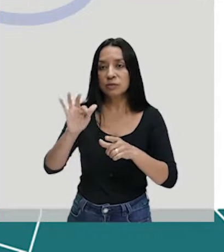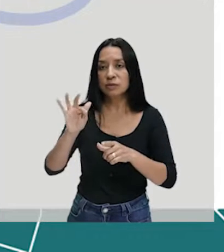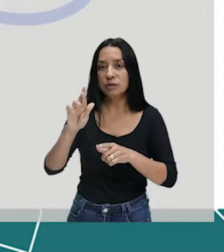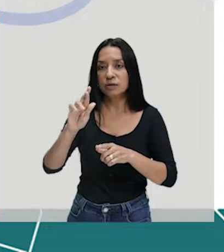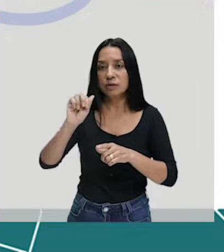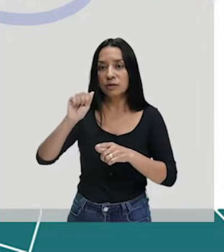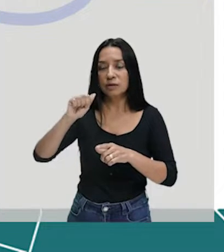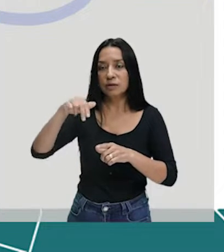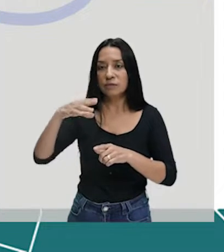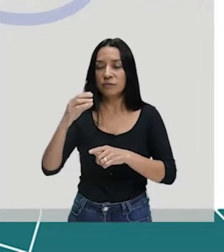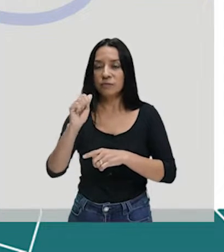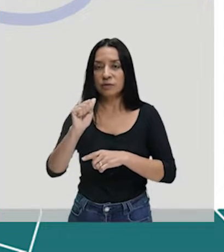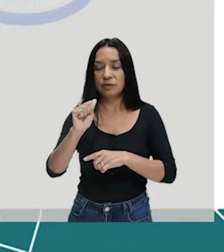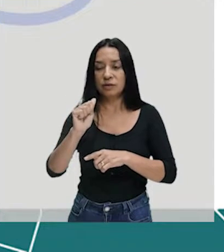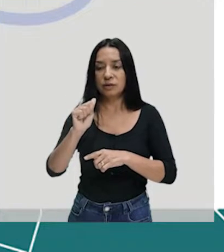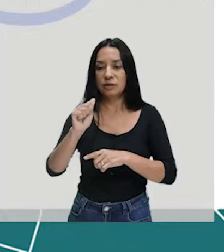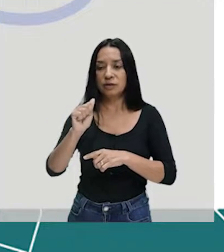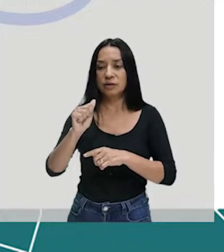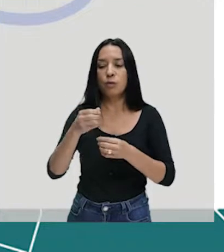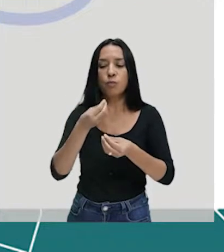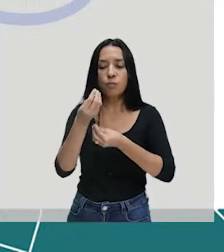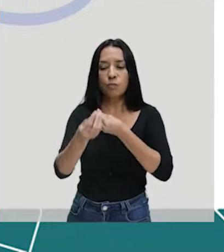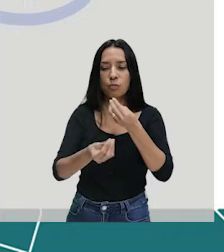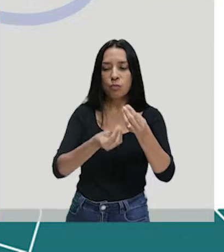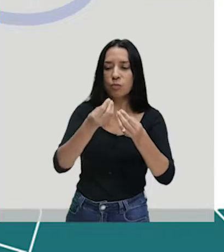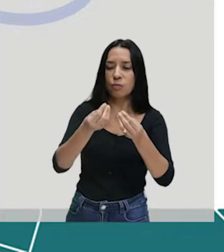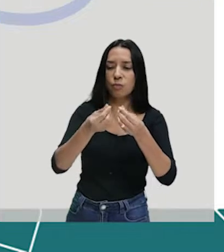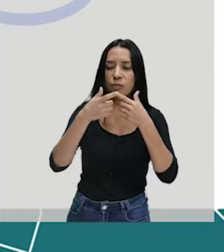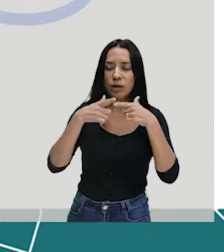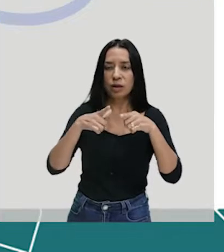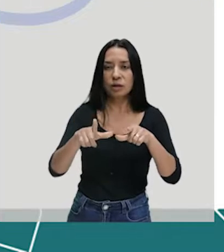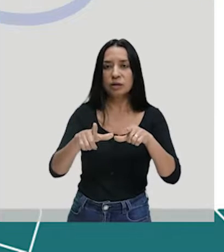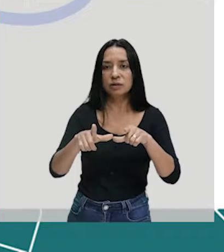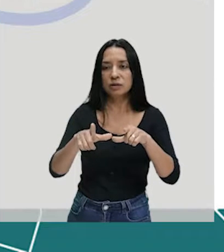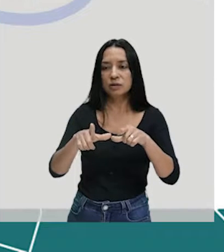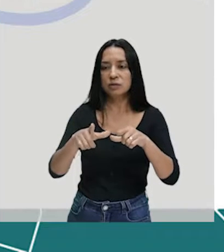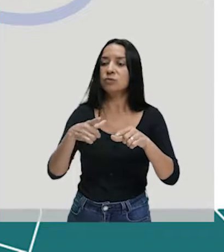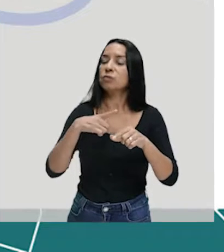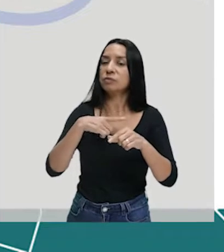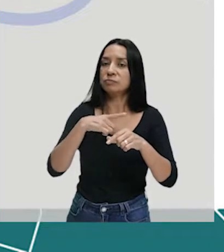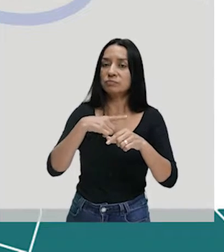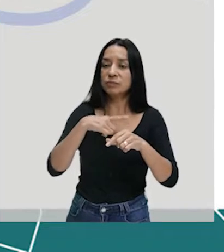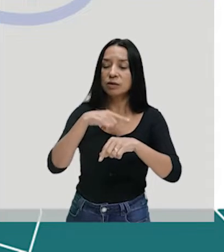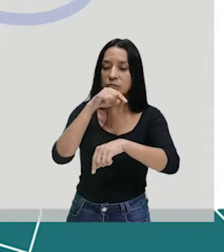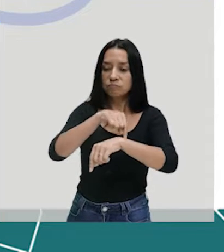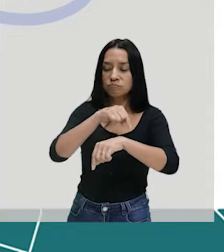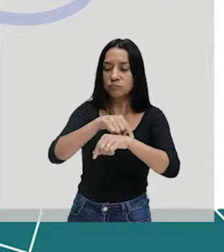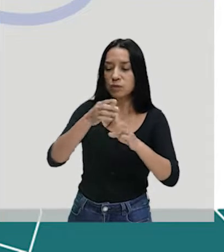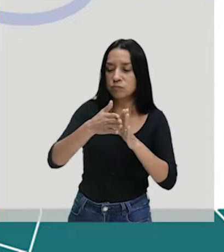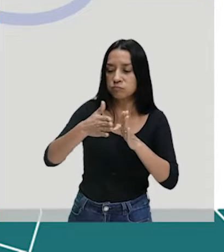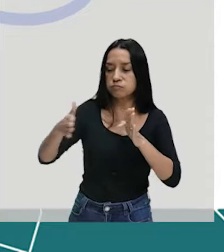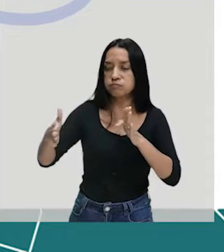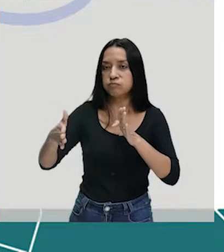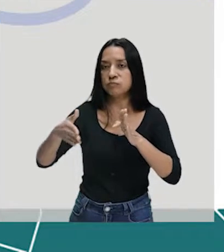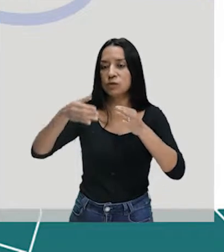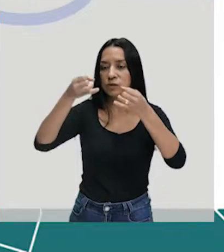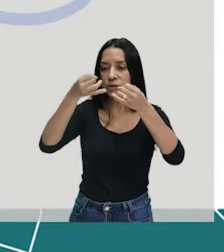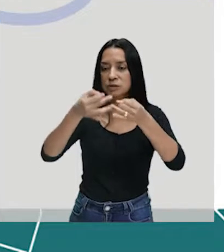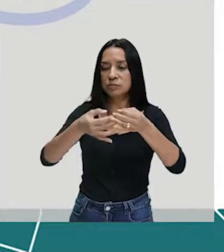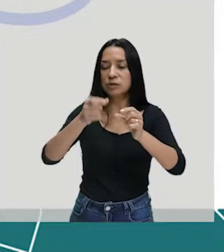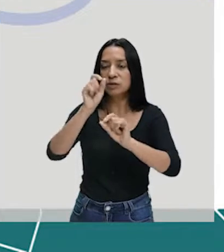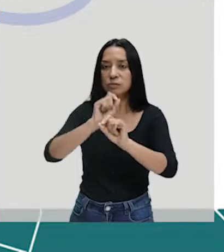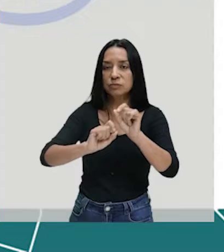condição que o idioma assumir em um período de tempo em um momento temporal falando